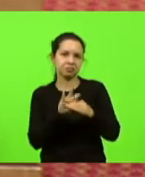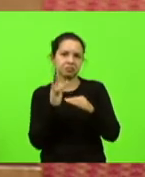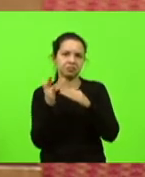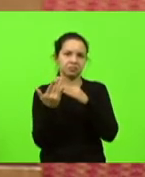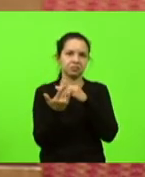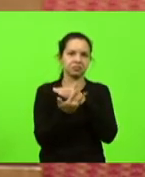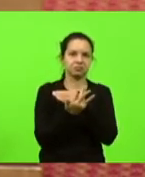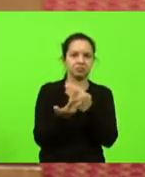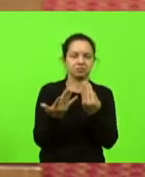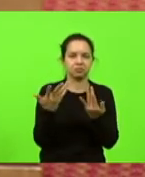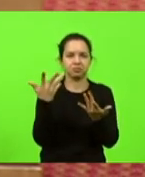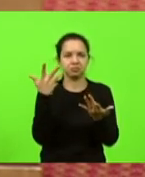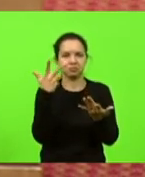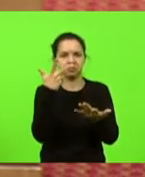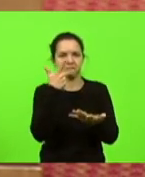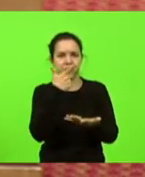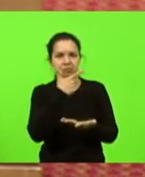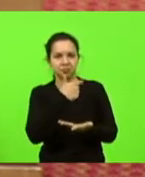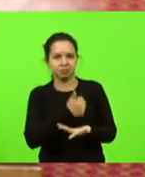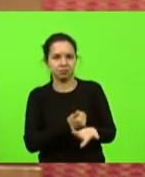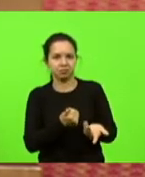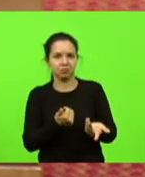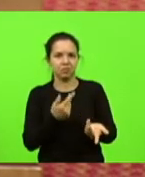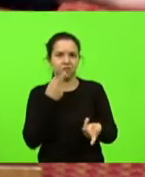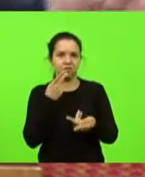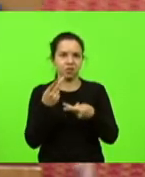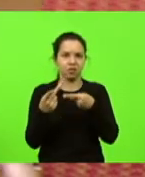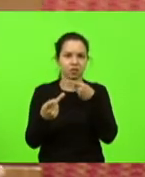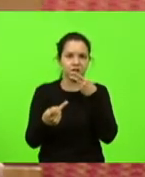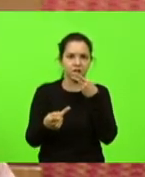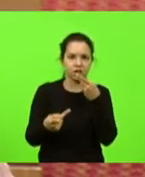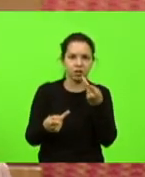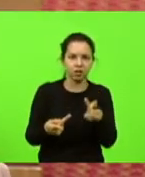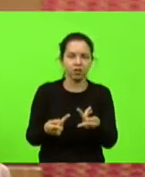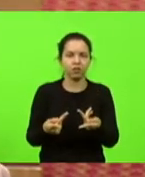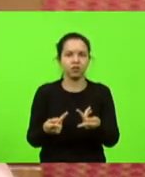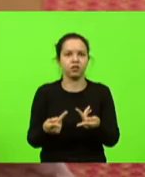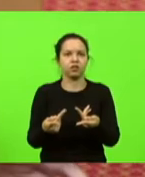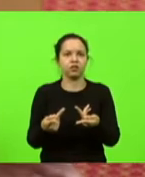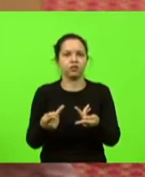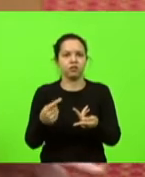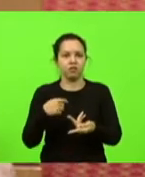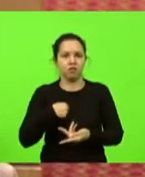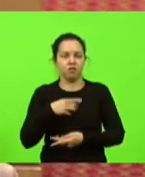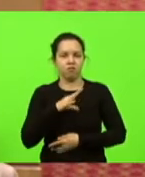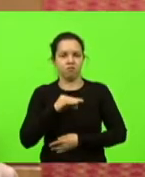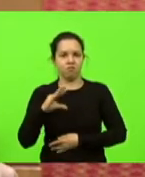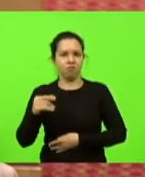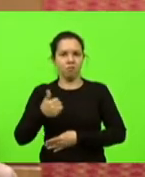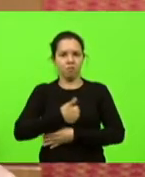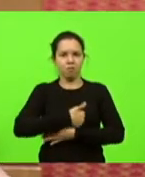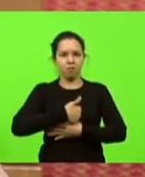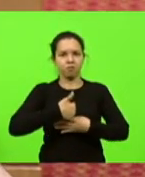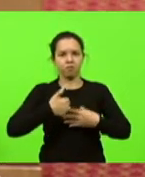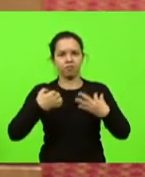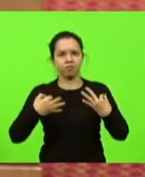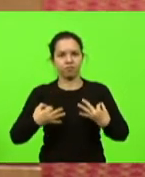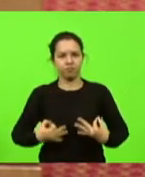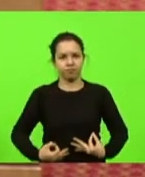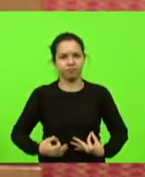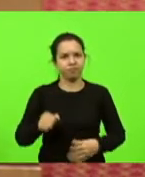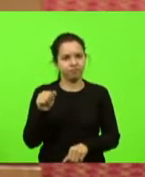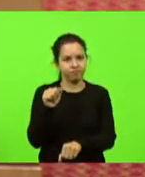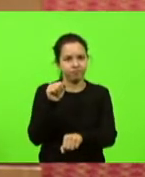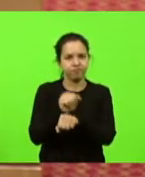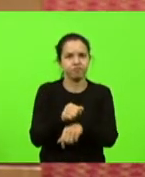bonitinho, está aqui, falaram, sou paladino da moralidade. Vamos parar com isso, dizer que todo mundo